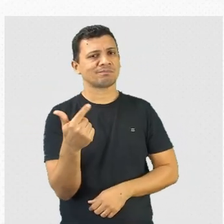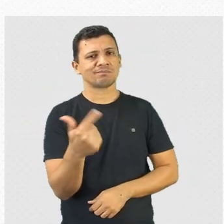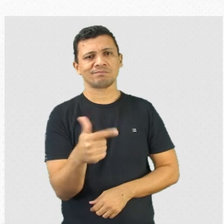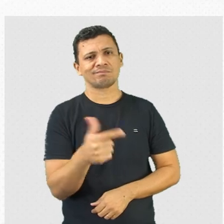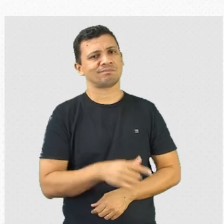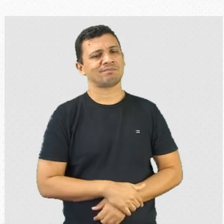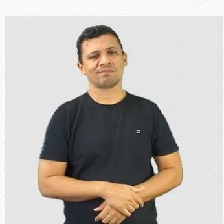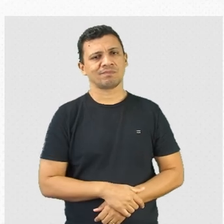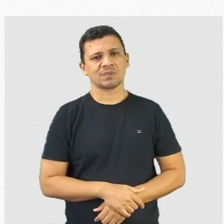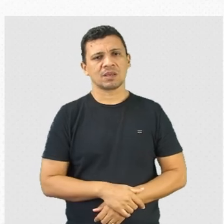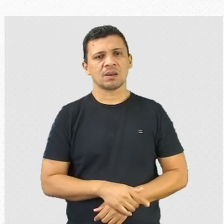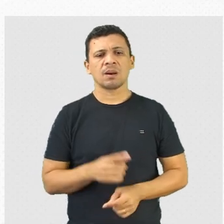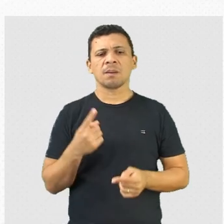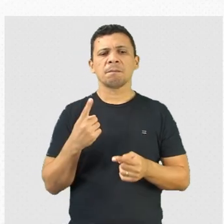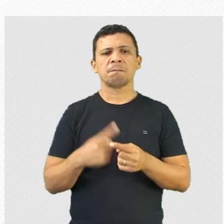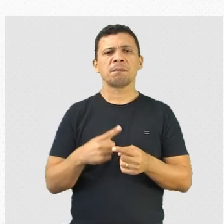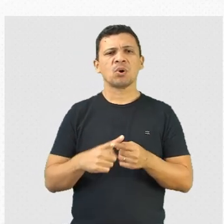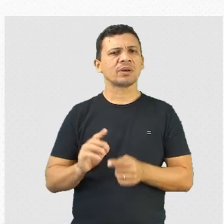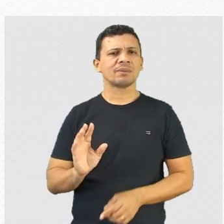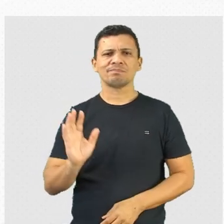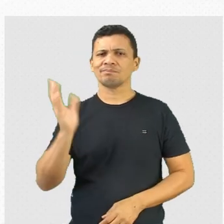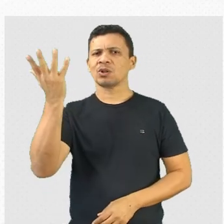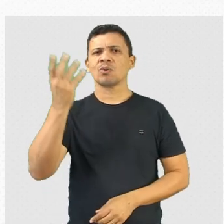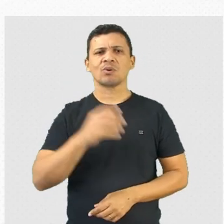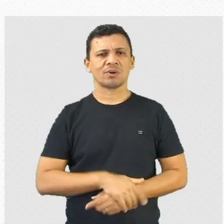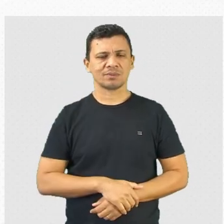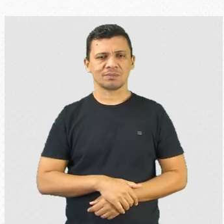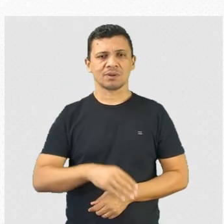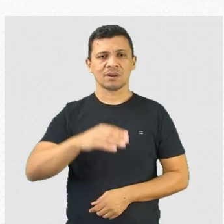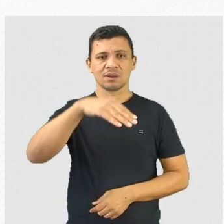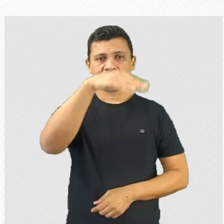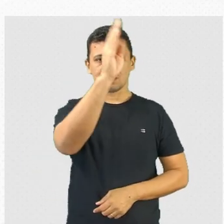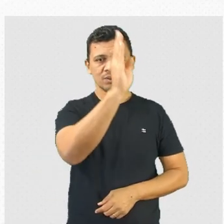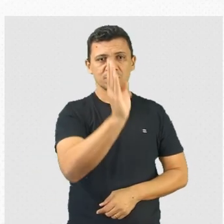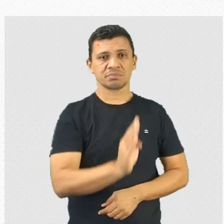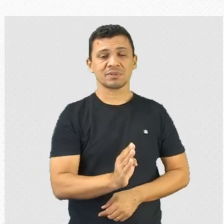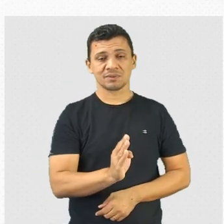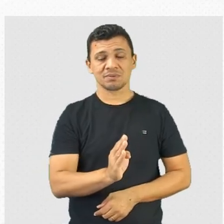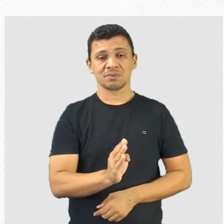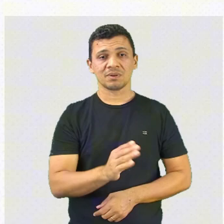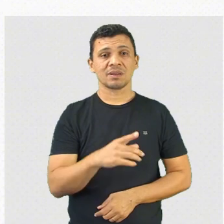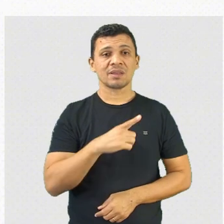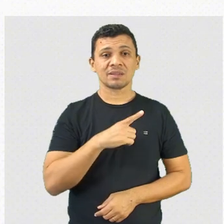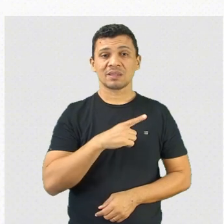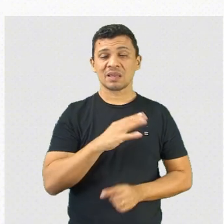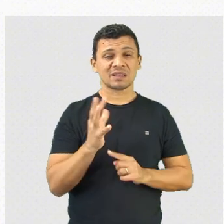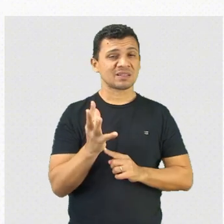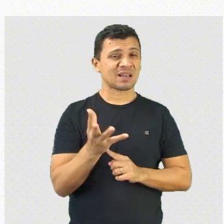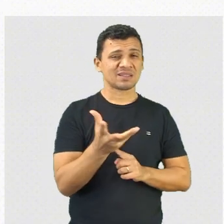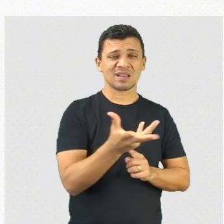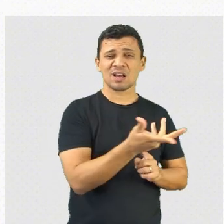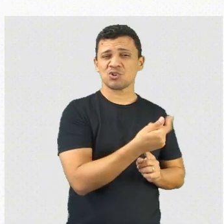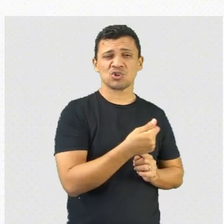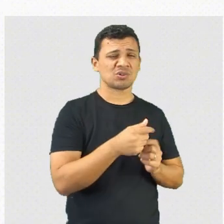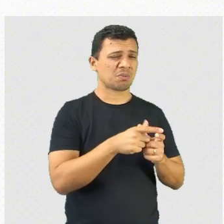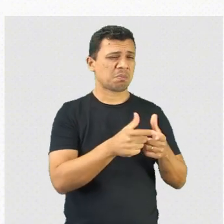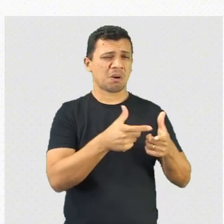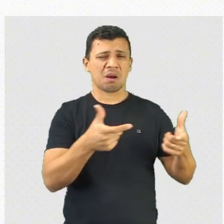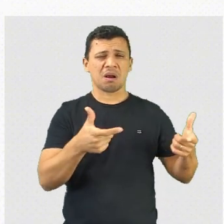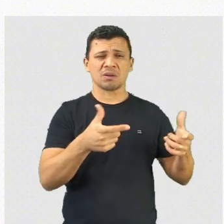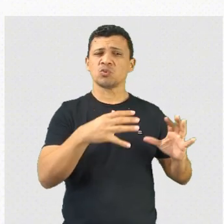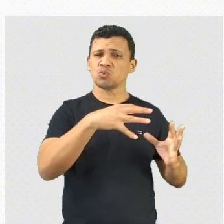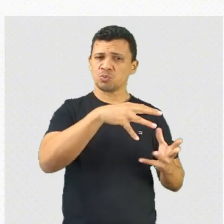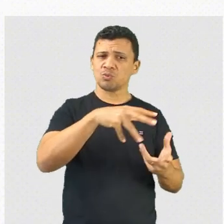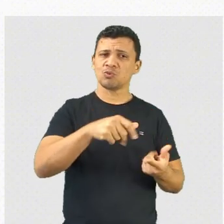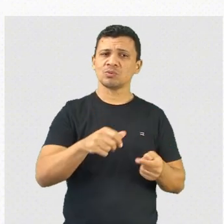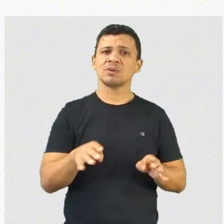investimento não ocorre, sobretudo pela posição do Brasil. O Brasil é um dos maiores celeiros artísticos do mundo, sobretudo na